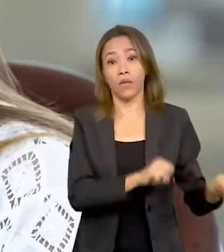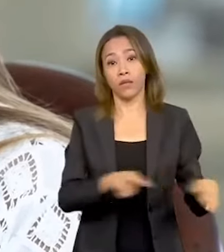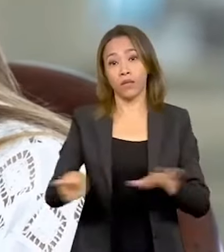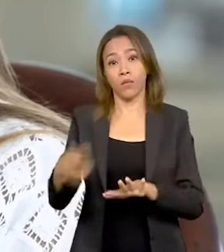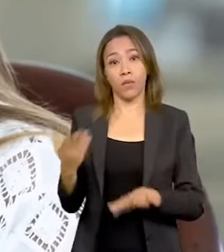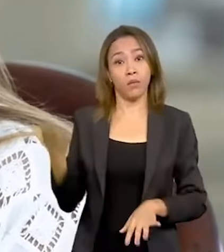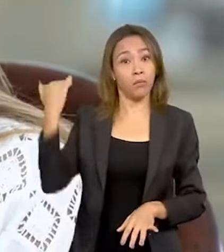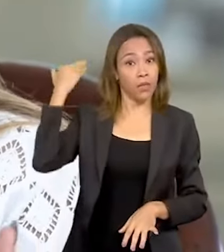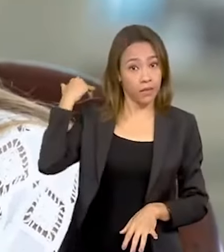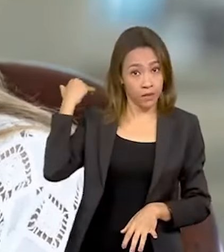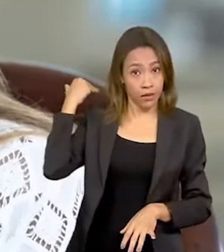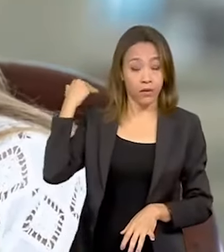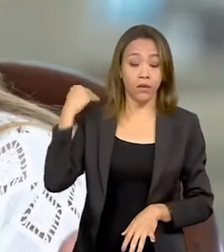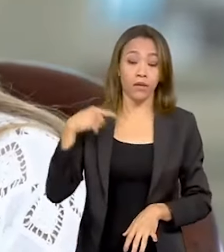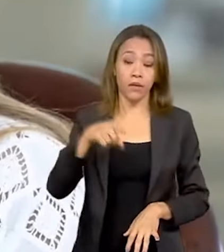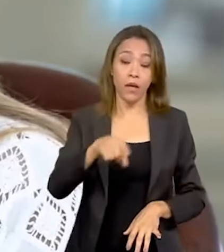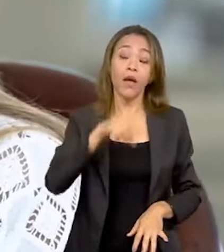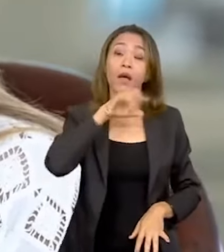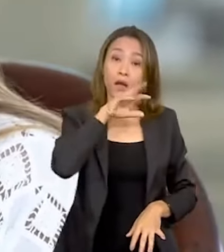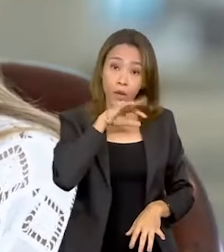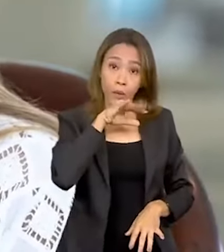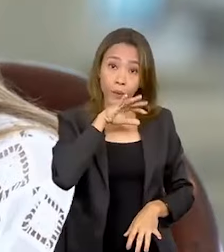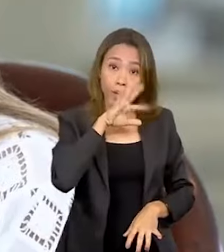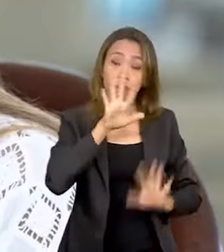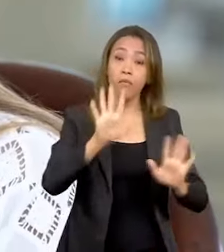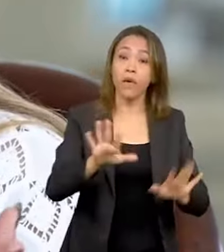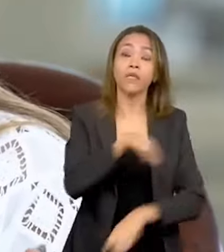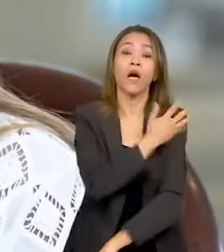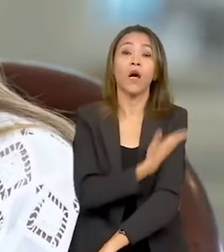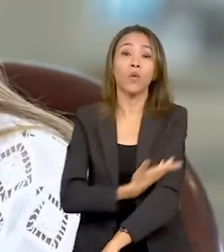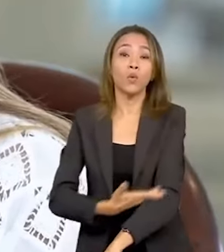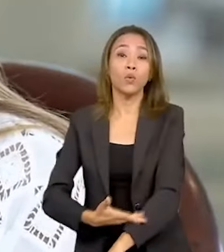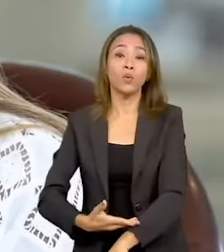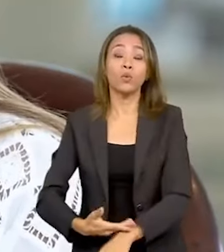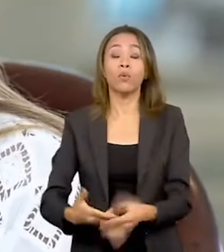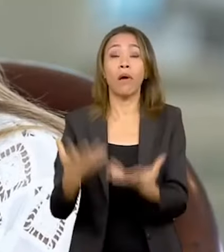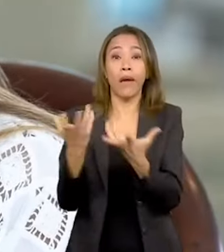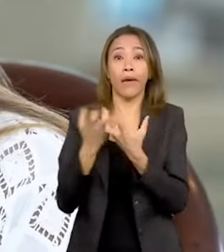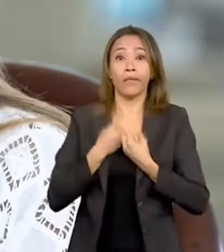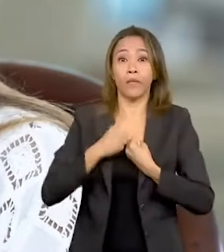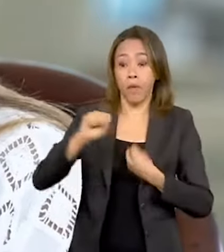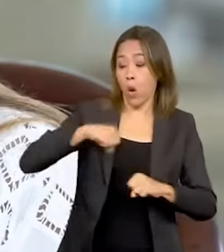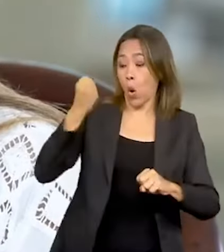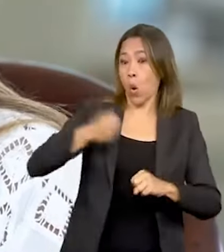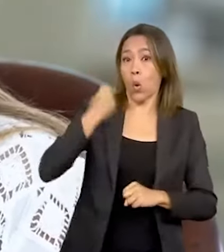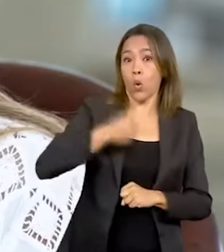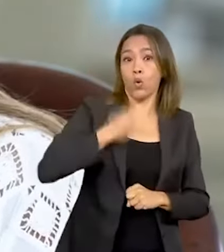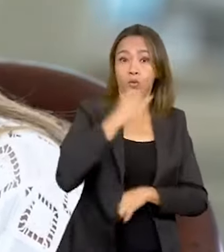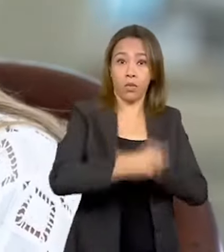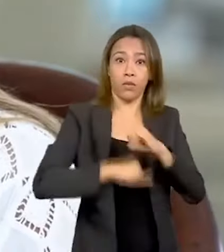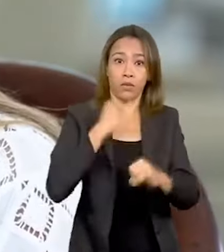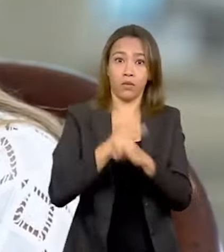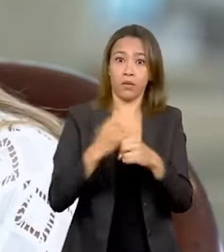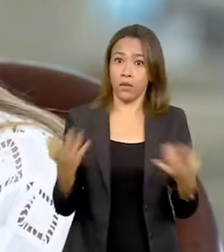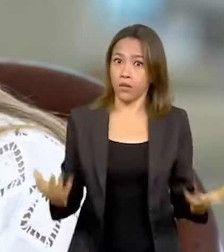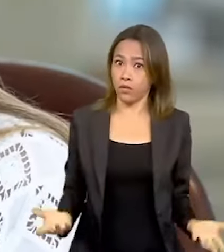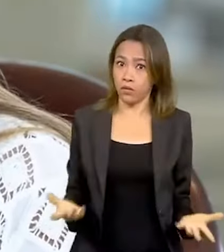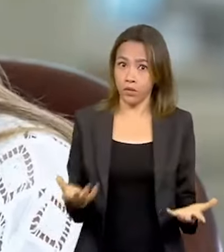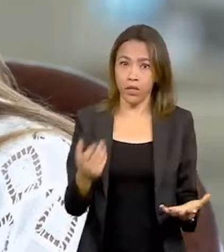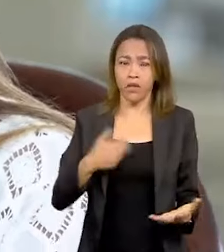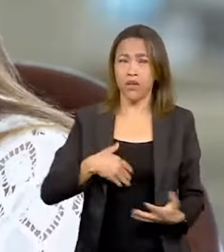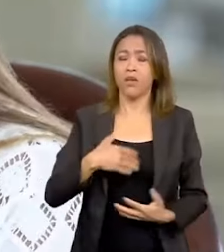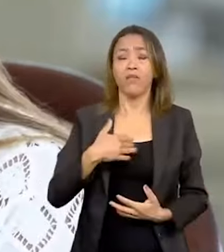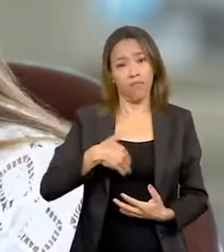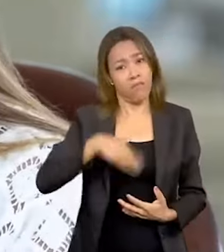ruim mas a gente se acostuma a receber ódio pelas redes as mulheres se acostumam a receber a ainda mais as mulheres a receber ódio